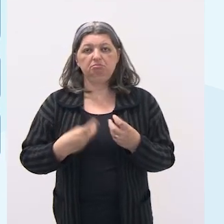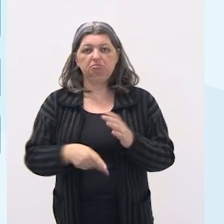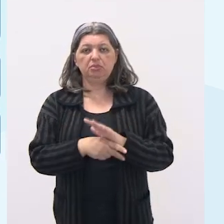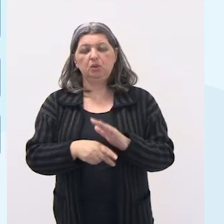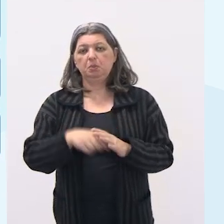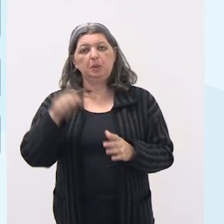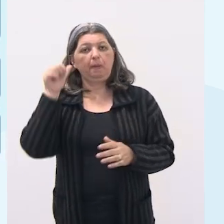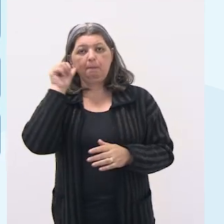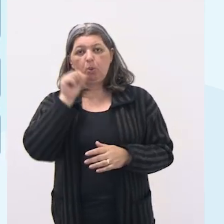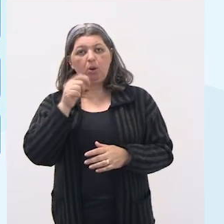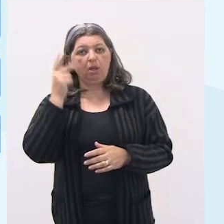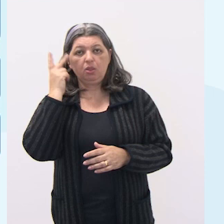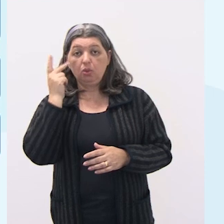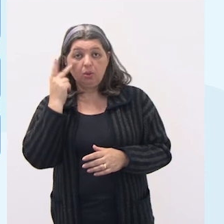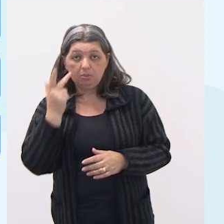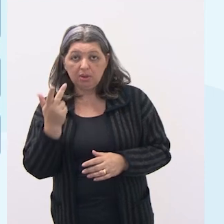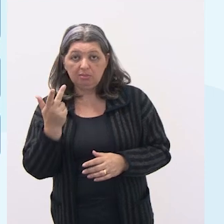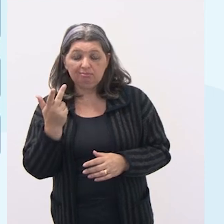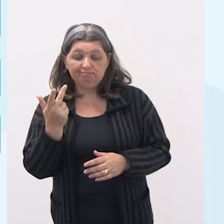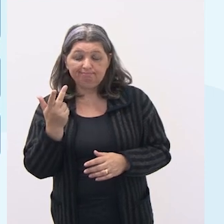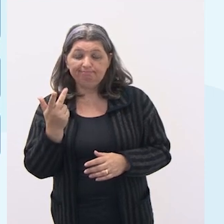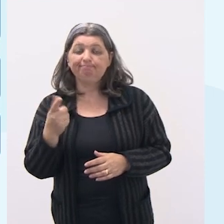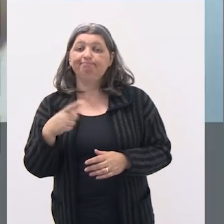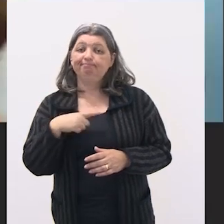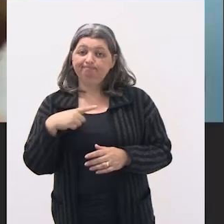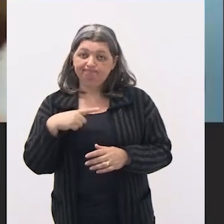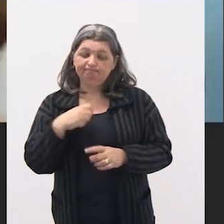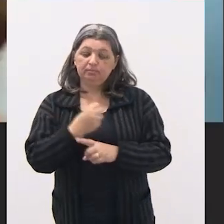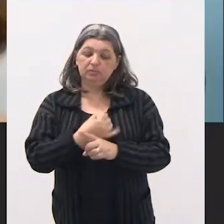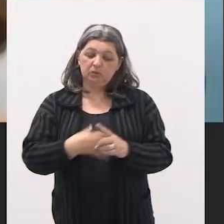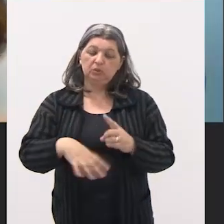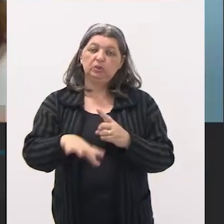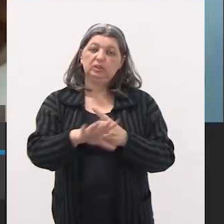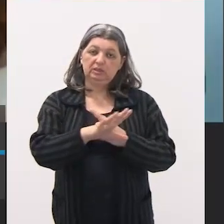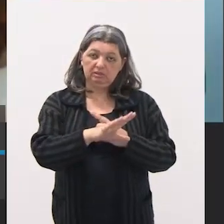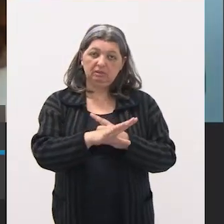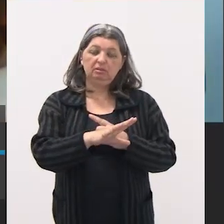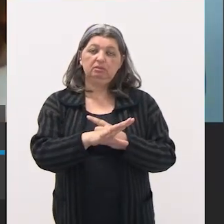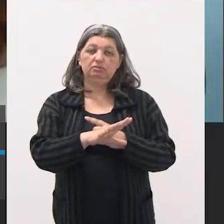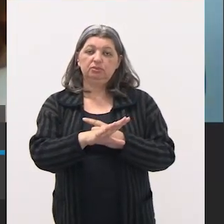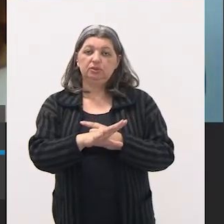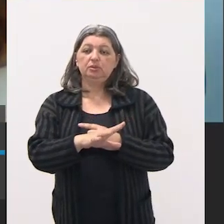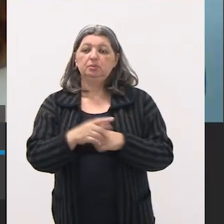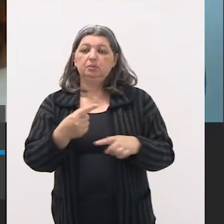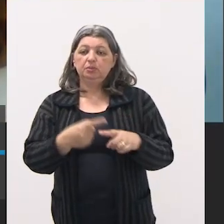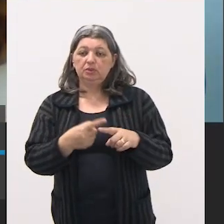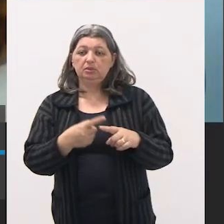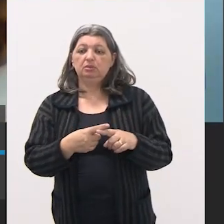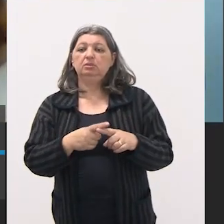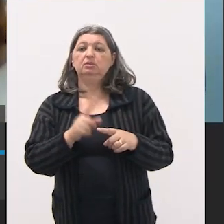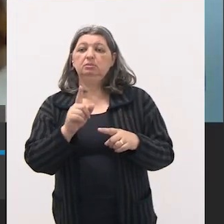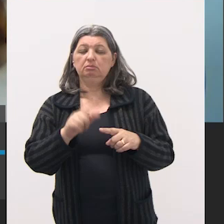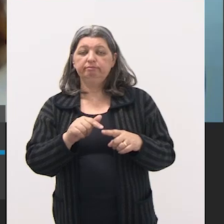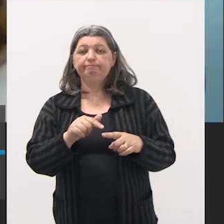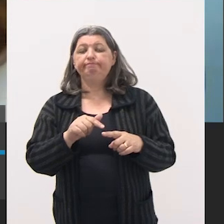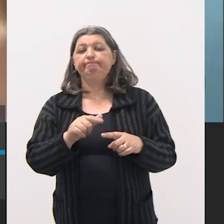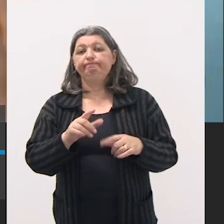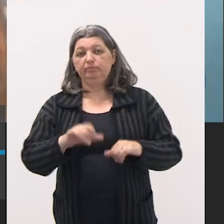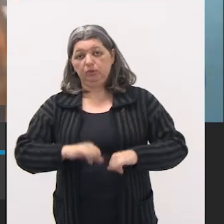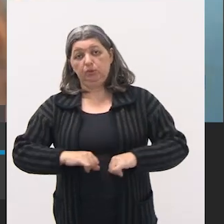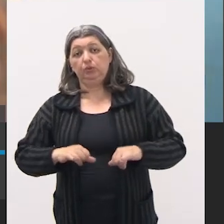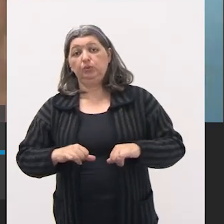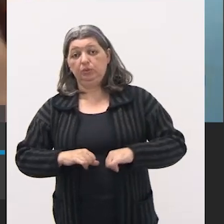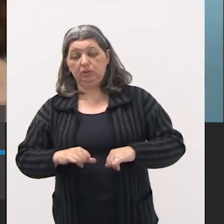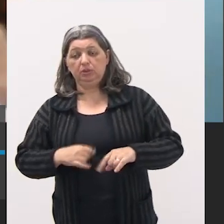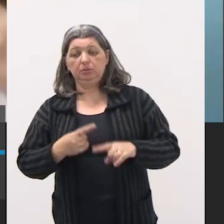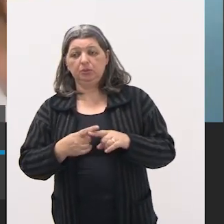é muito cruel com as diferenças de corpos. E esses corpos diferentes,